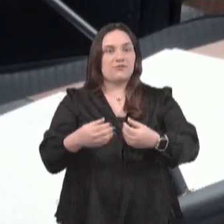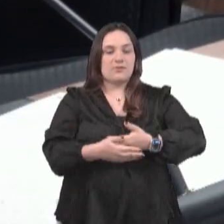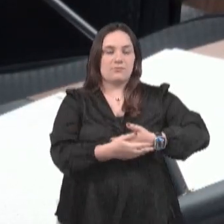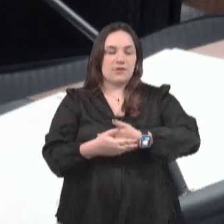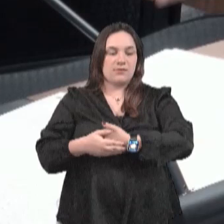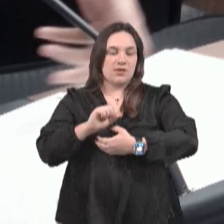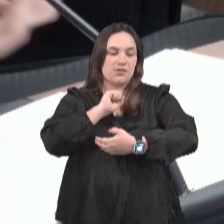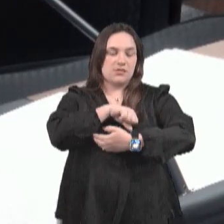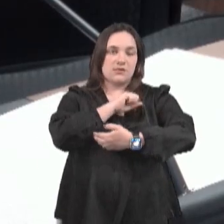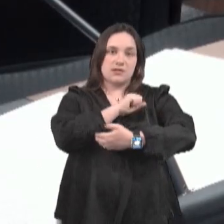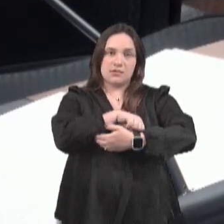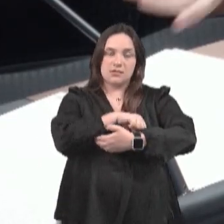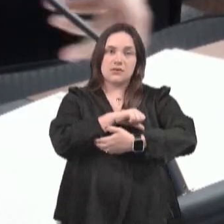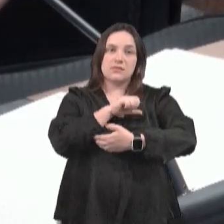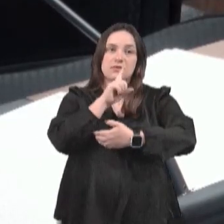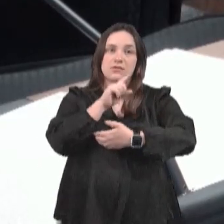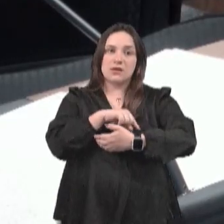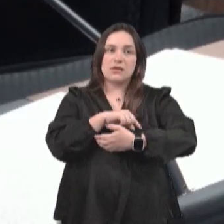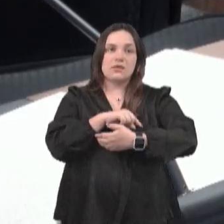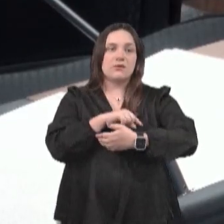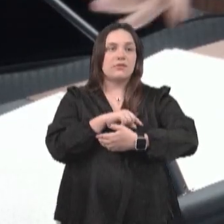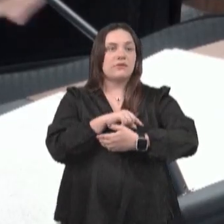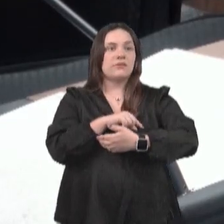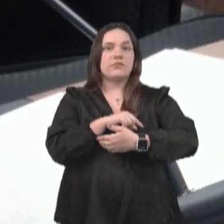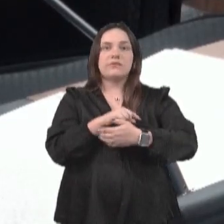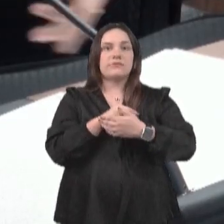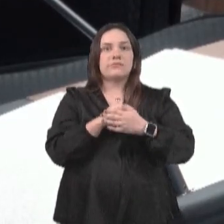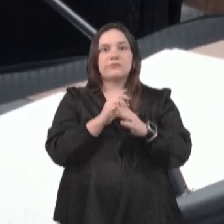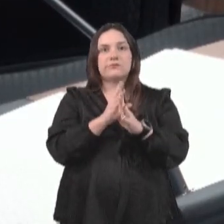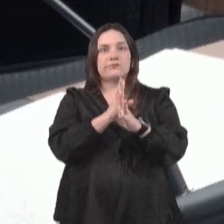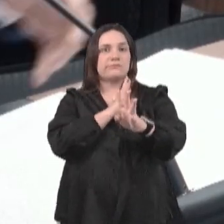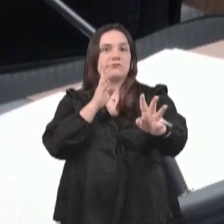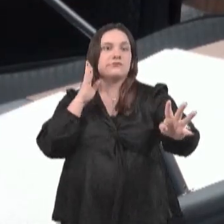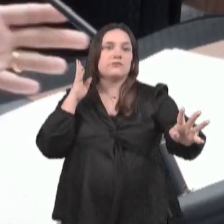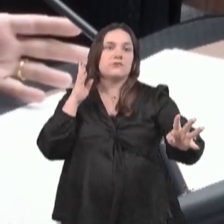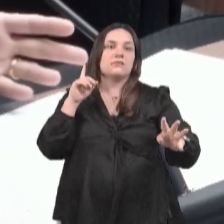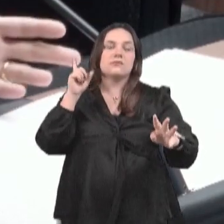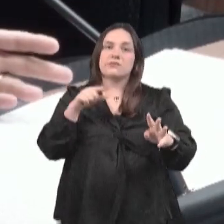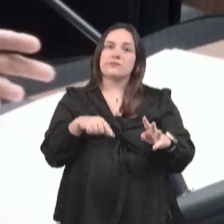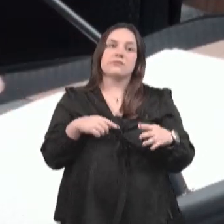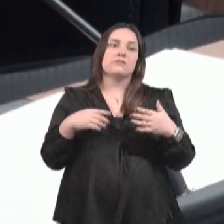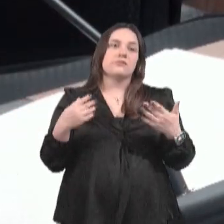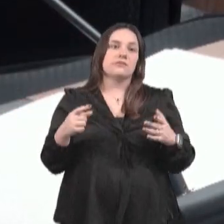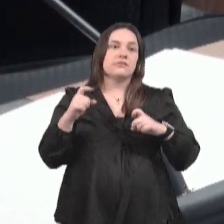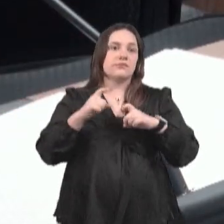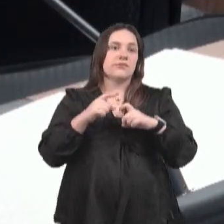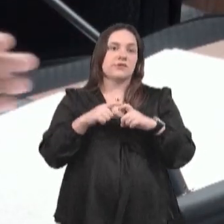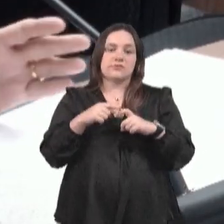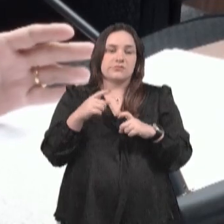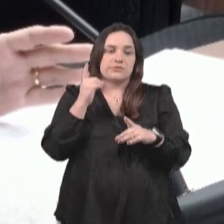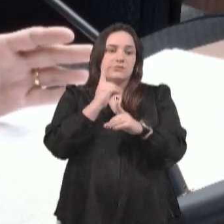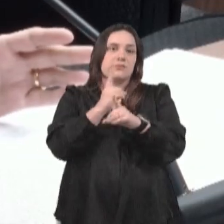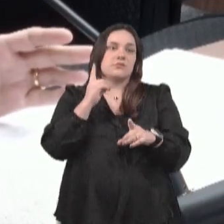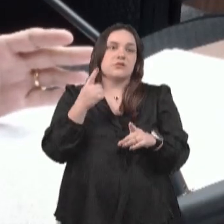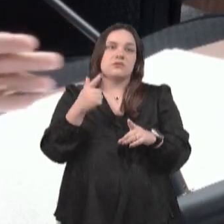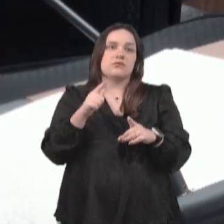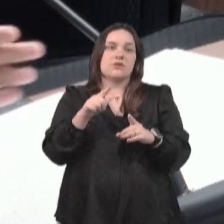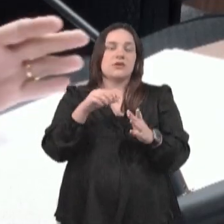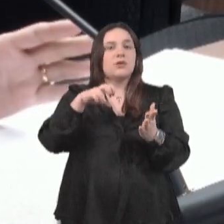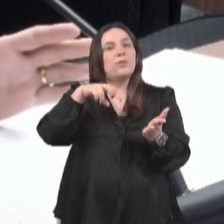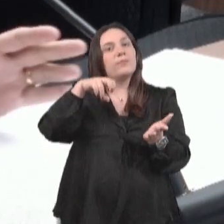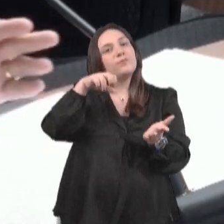que imitam, né, crianças e ficam em filas esperando, gastando, custeando até que o médico descubra e não tem